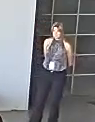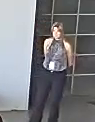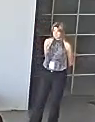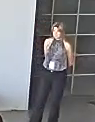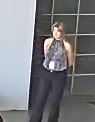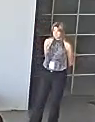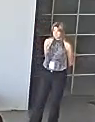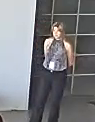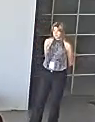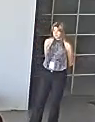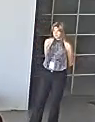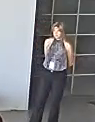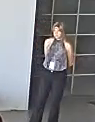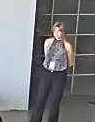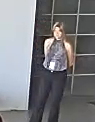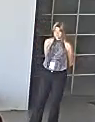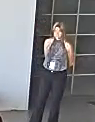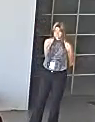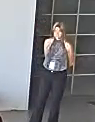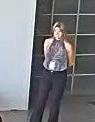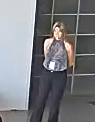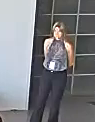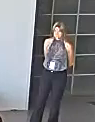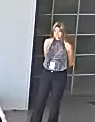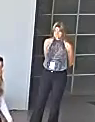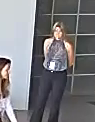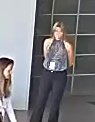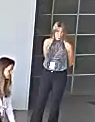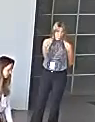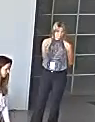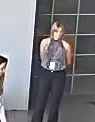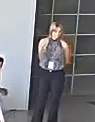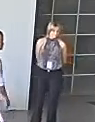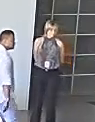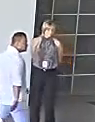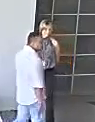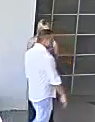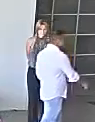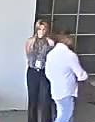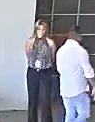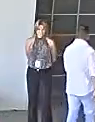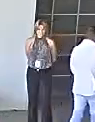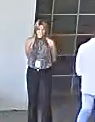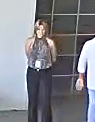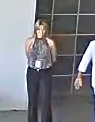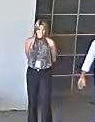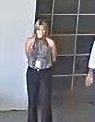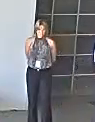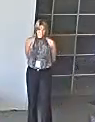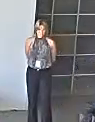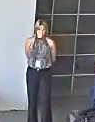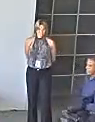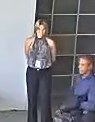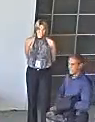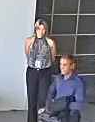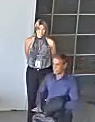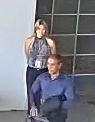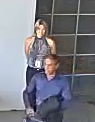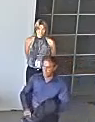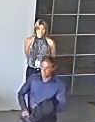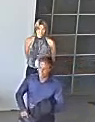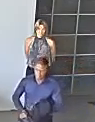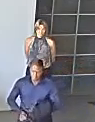Agustávio Fernandes Ferreira, secretário da Associação de Deficientes Físicos do Vale do Aço.